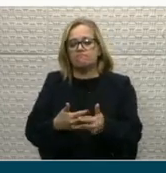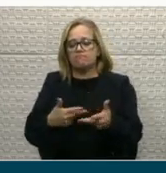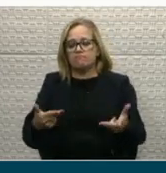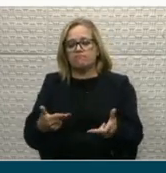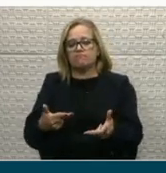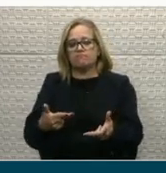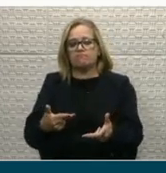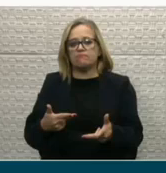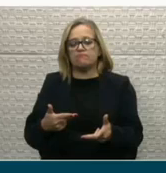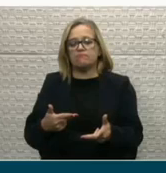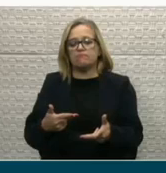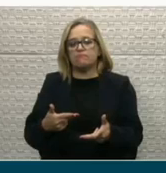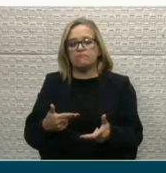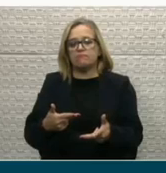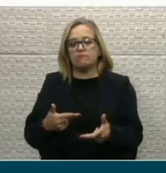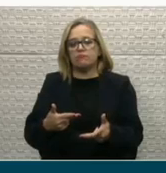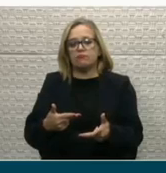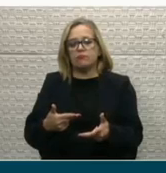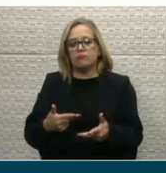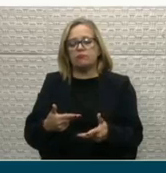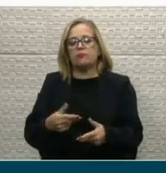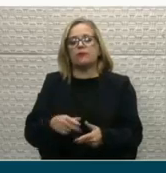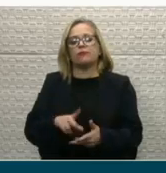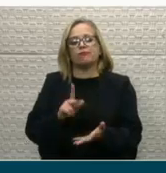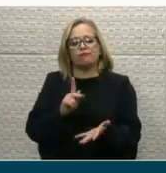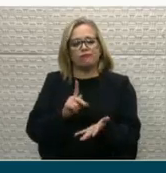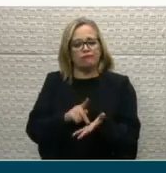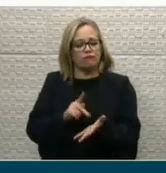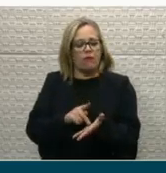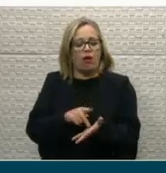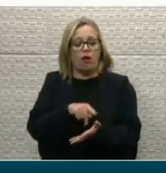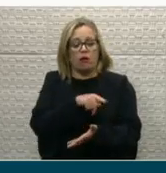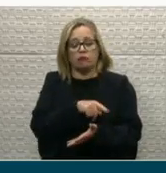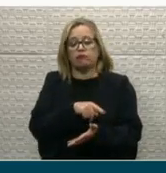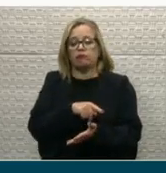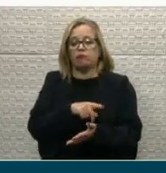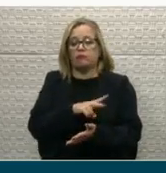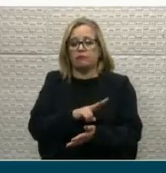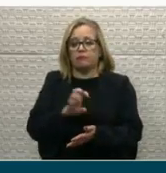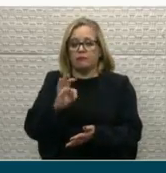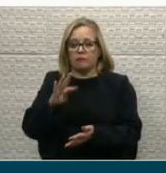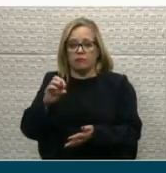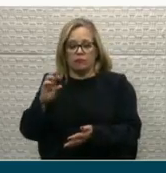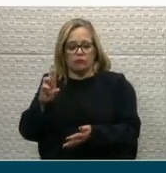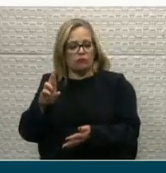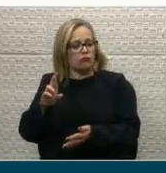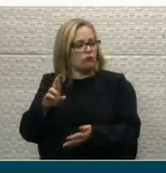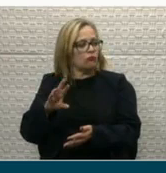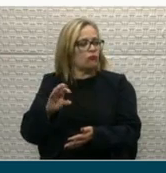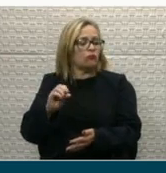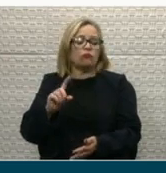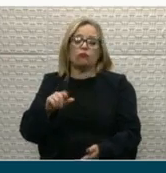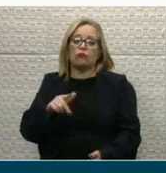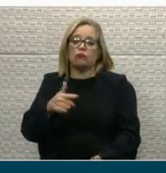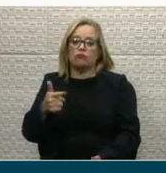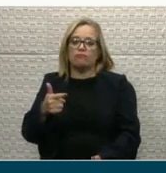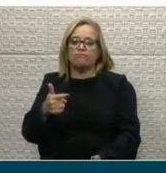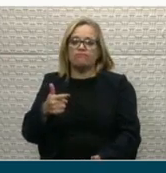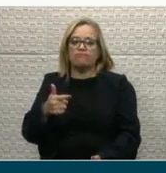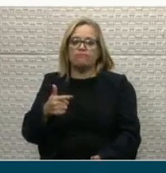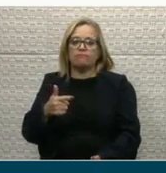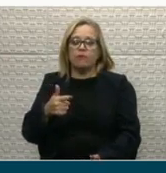vetor por uma constante real. Então, esse vetor imagem de 0,2, ele é